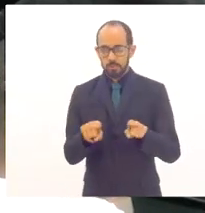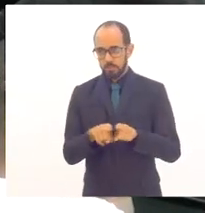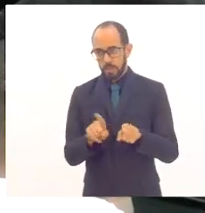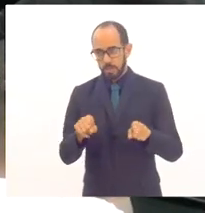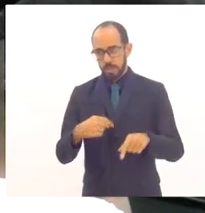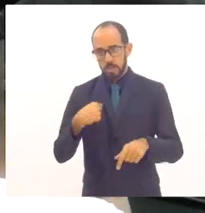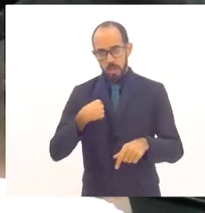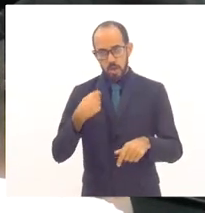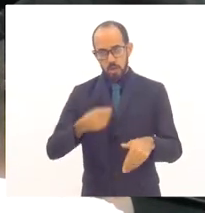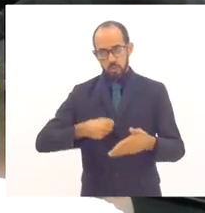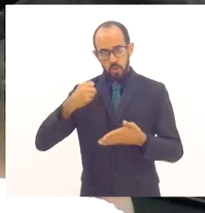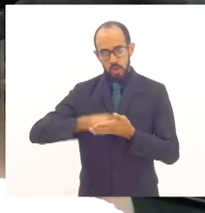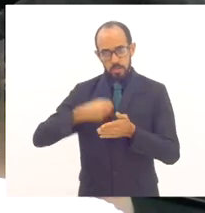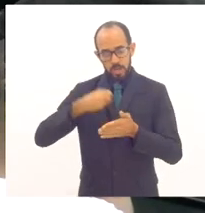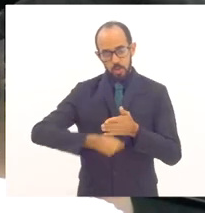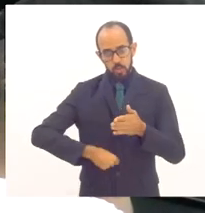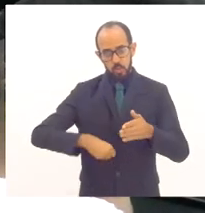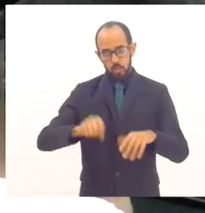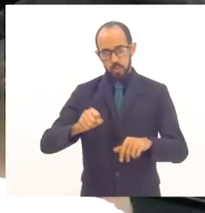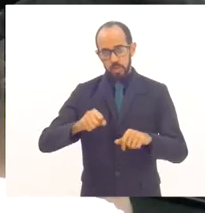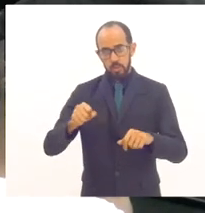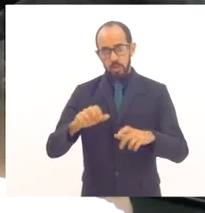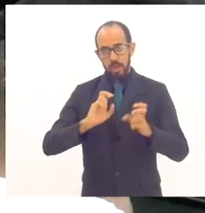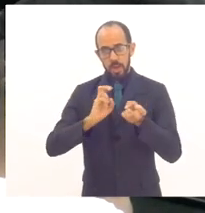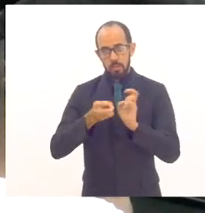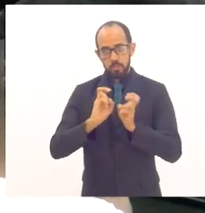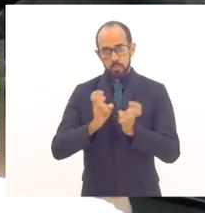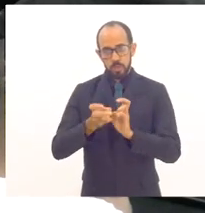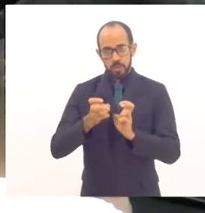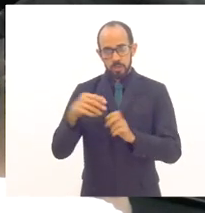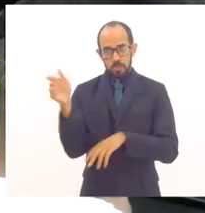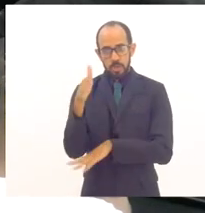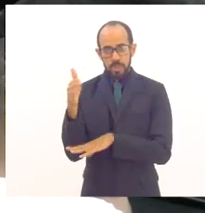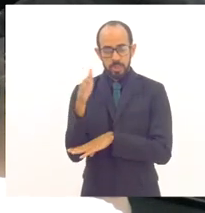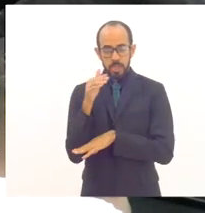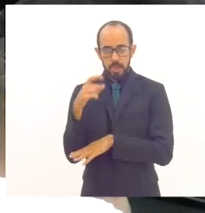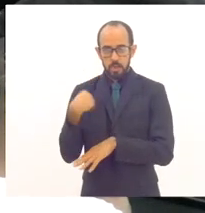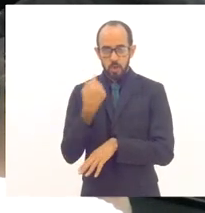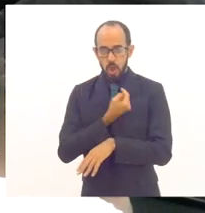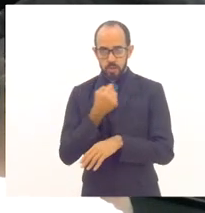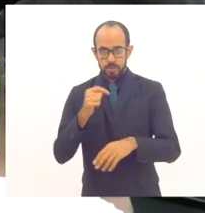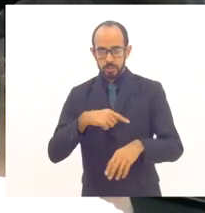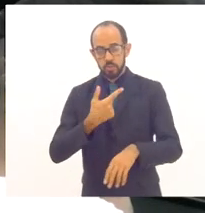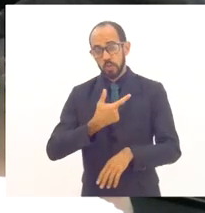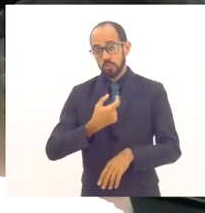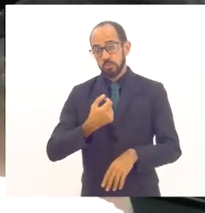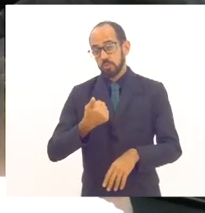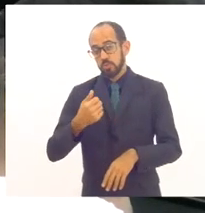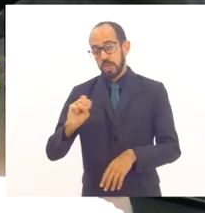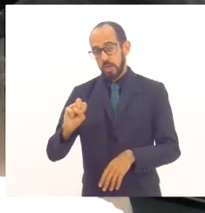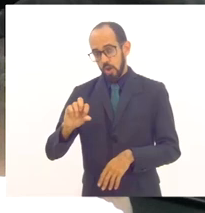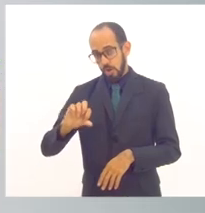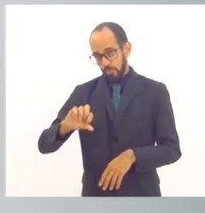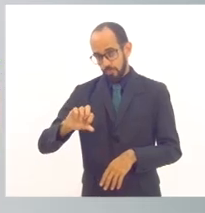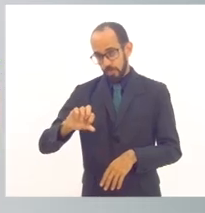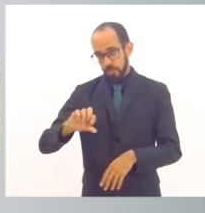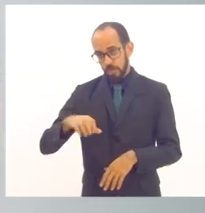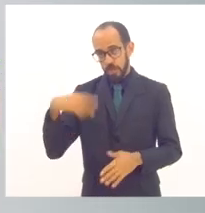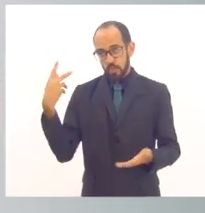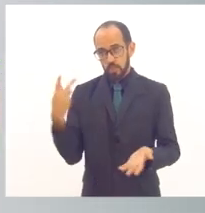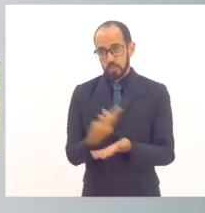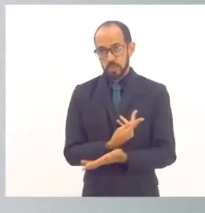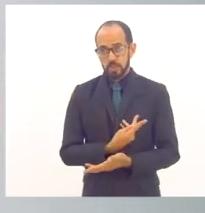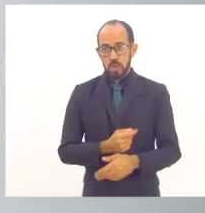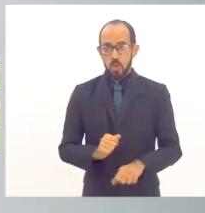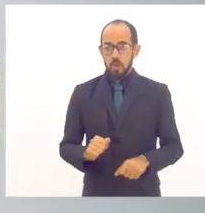nossa luta aqui, bem com o Movimento Capoeira Nossa Bandeira, bem desde de 2019, que simplesmente aconteceu, né, galera? Foi